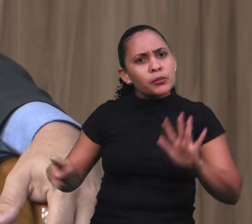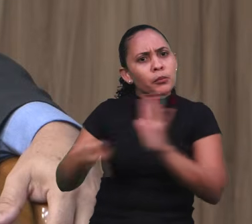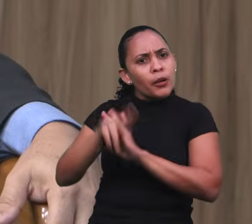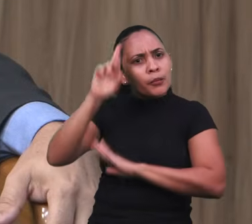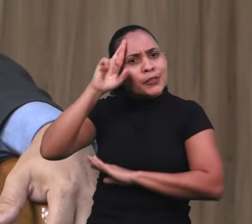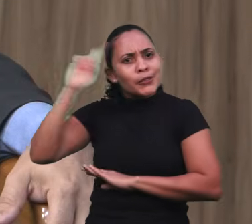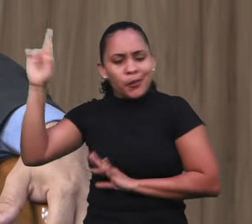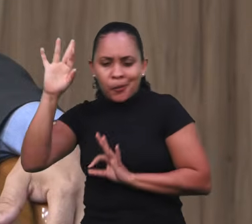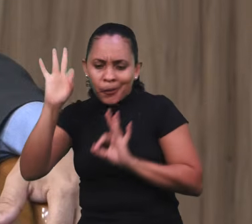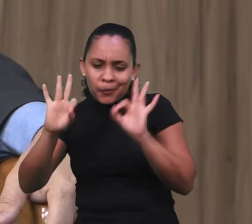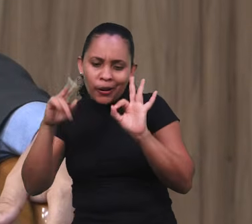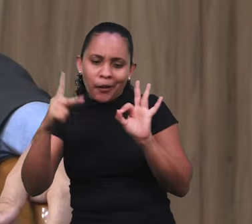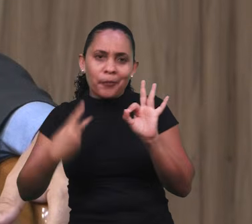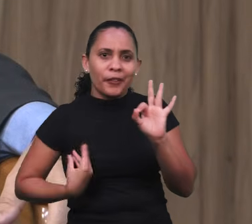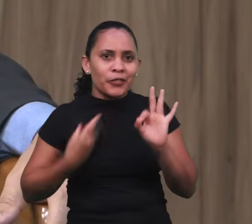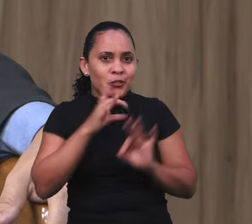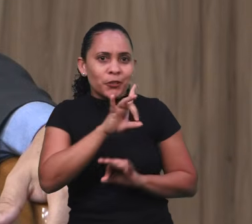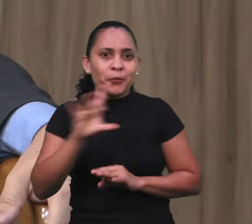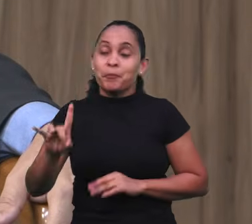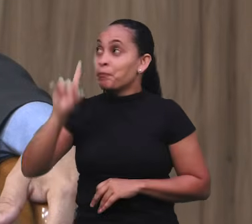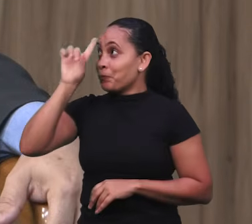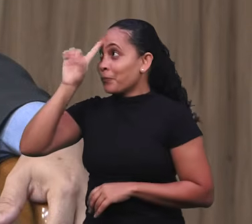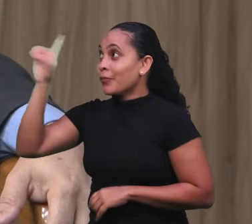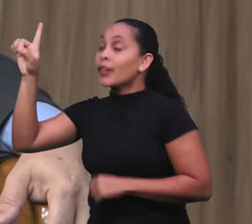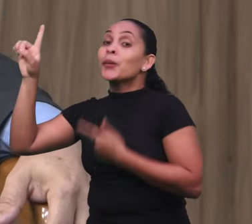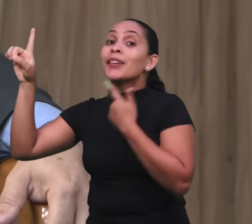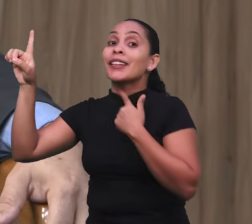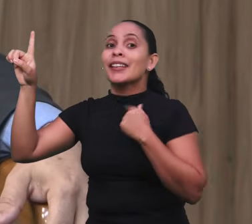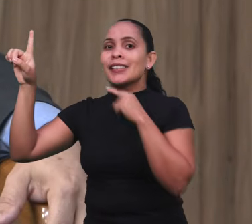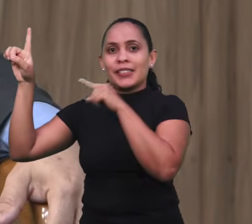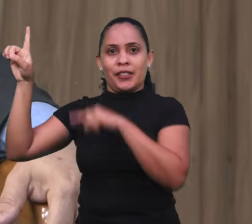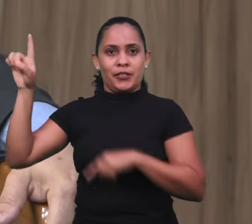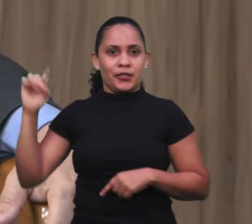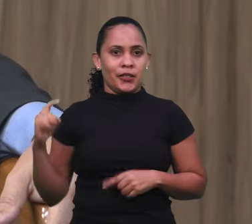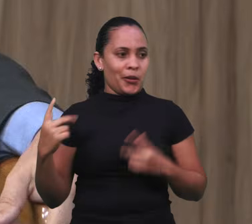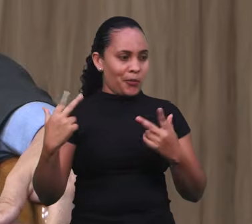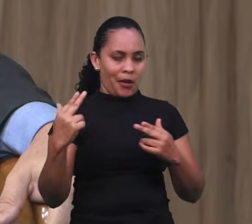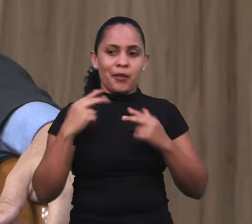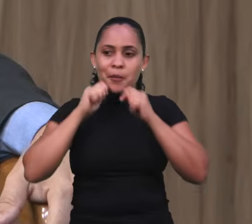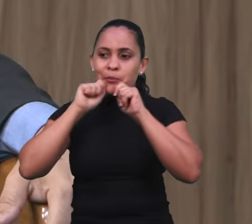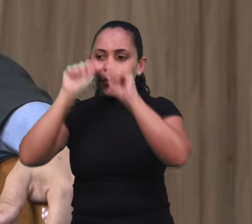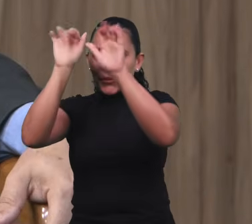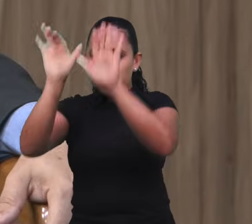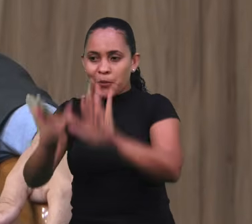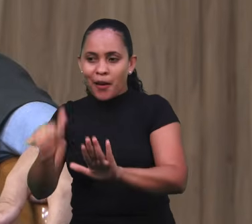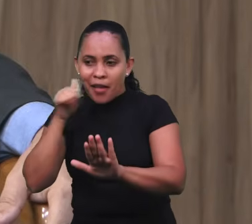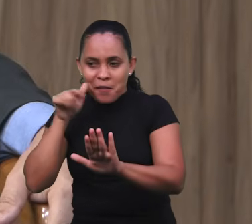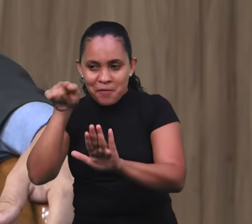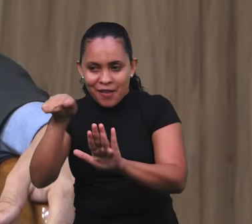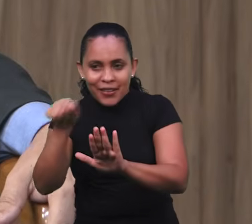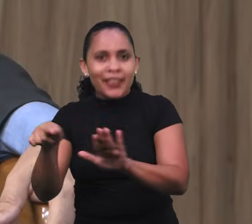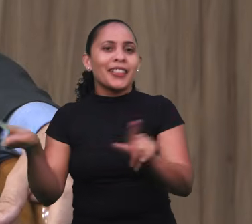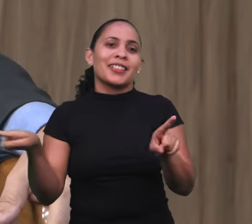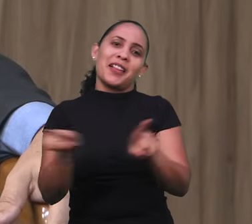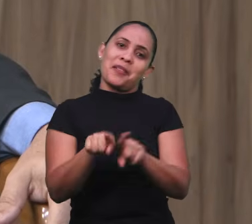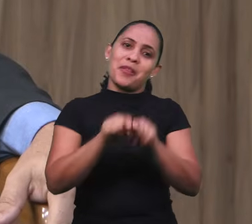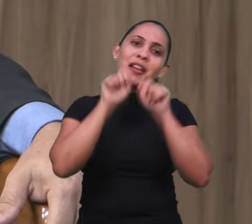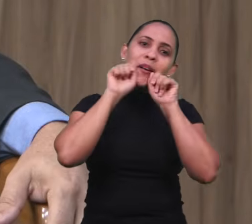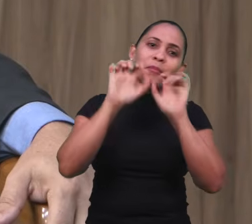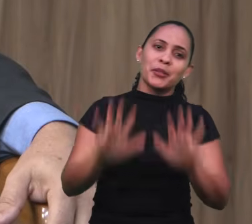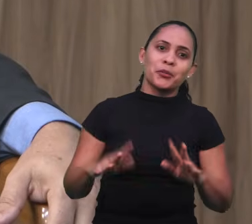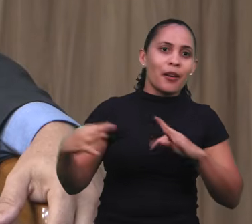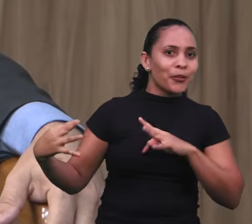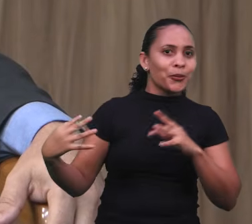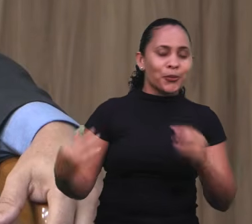tem preparado para a sua vida. Porque o desejo do Senhor, assim como Ele abençoa a vida da nossa irmã, é de abençoar todos que